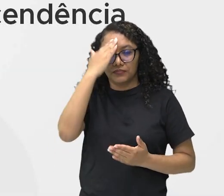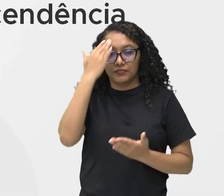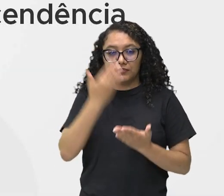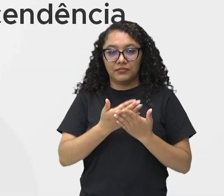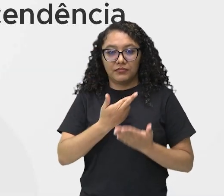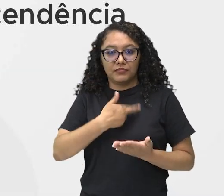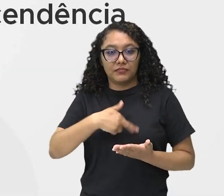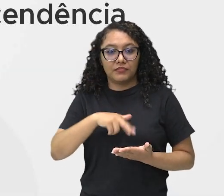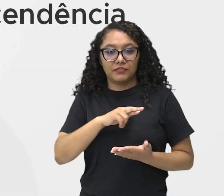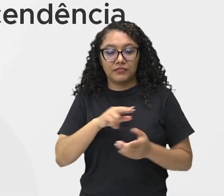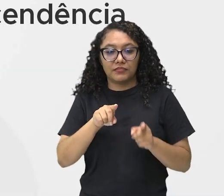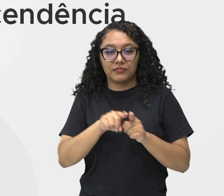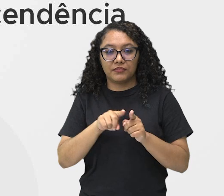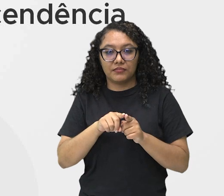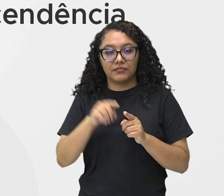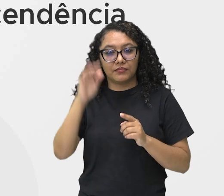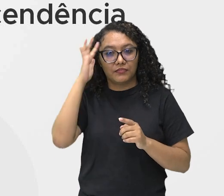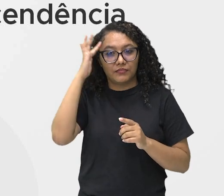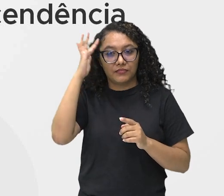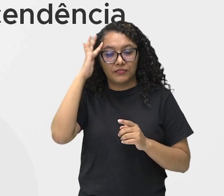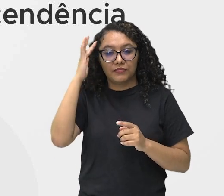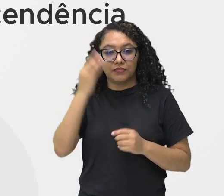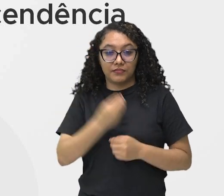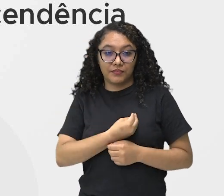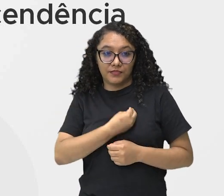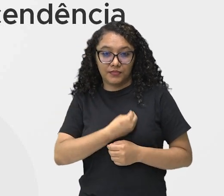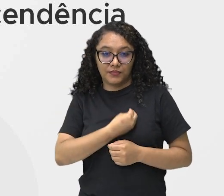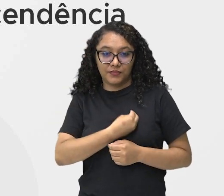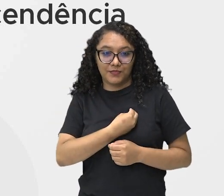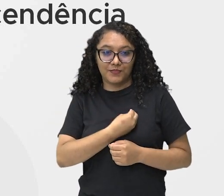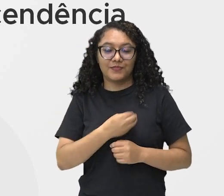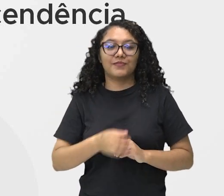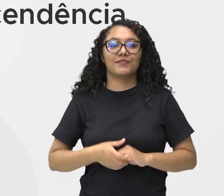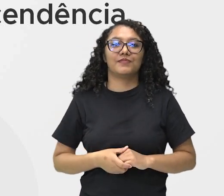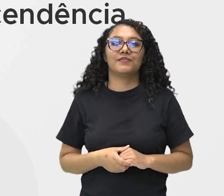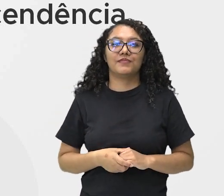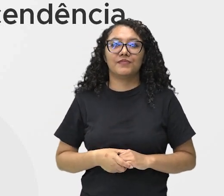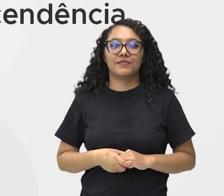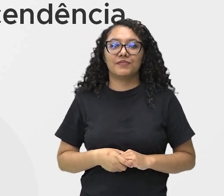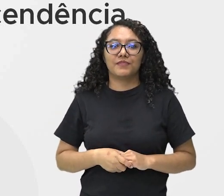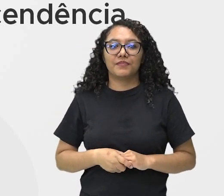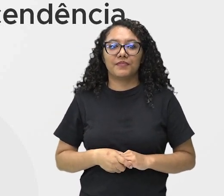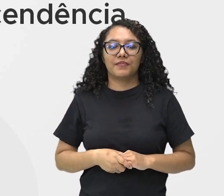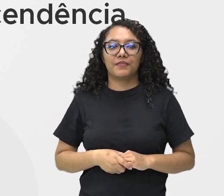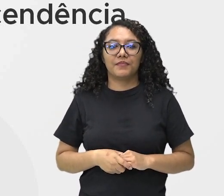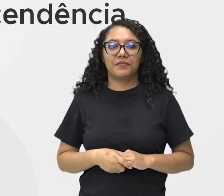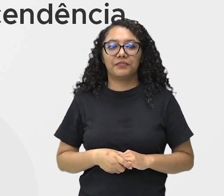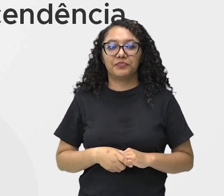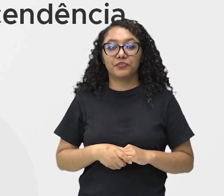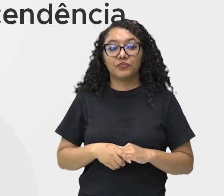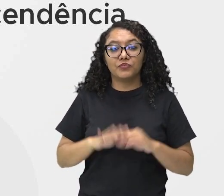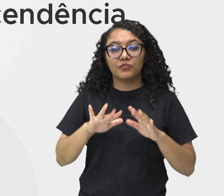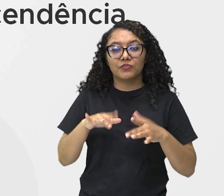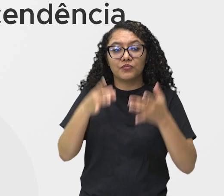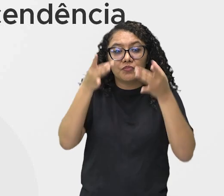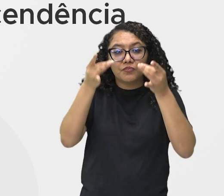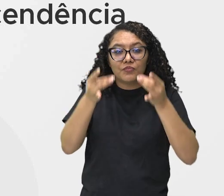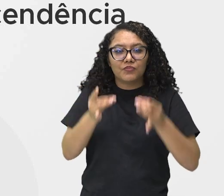Crenças religiosas e filosofias de vida. E qual vai ser